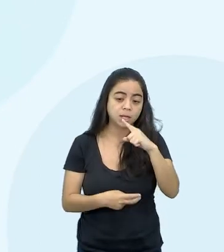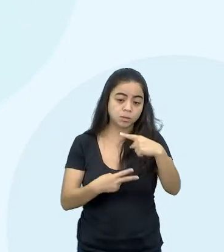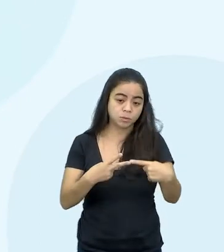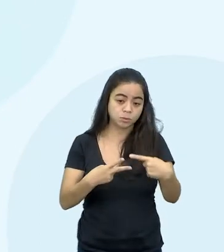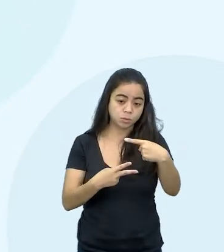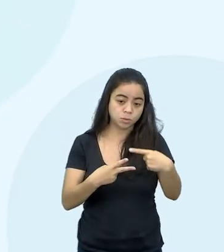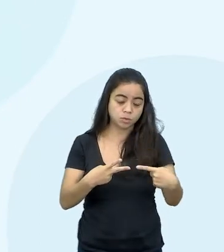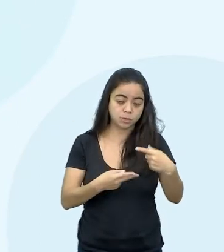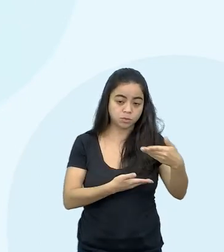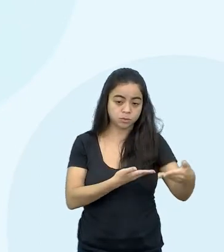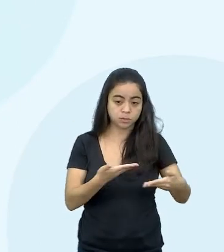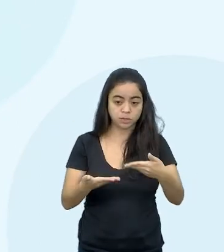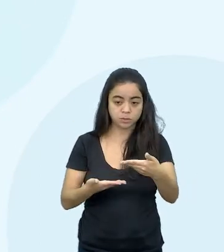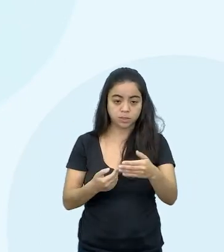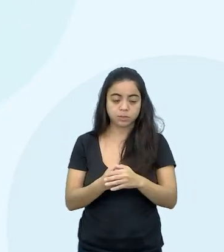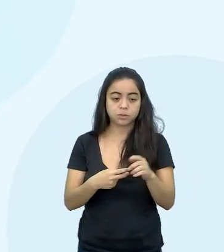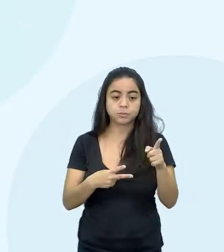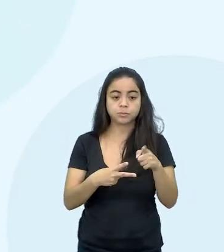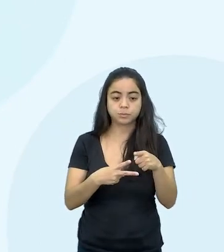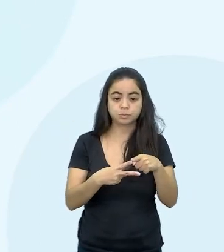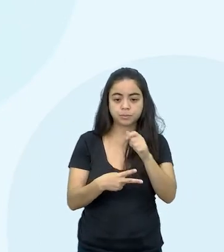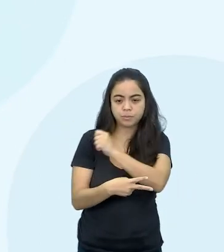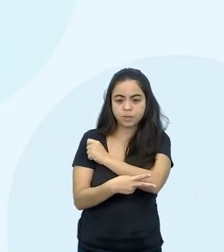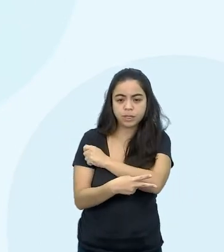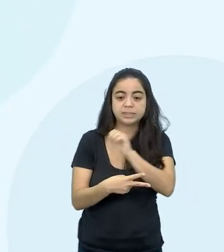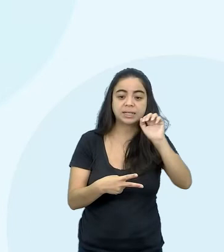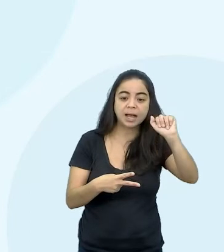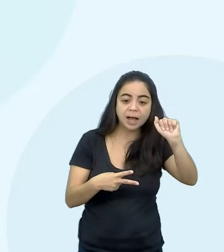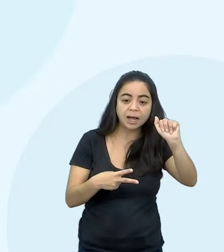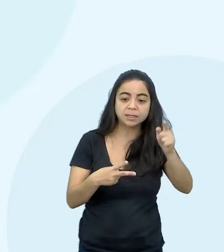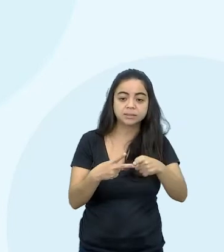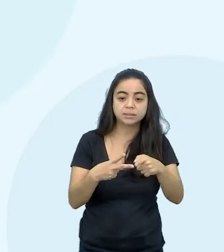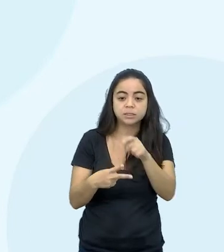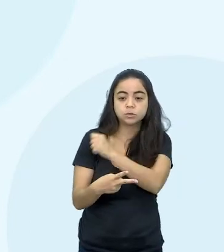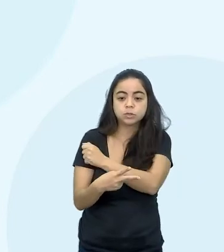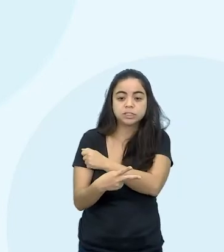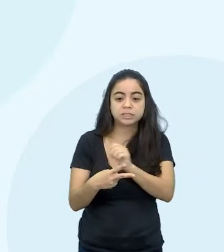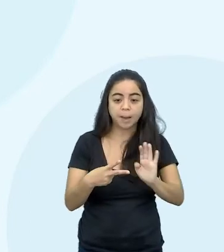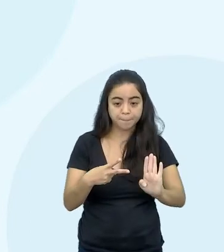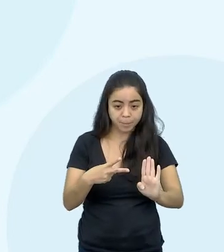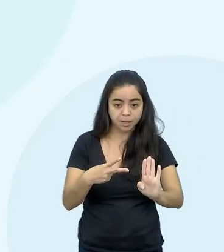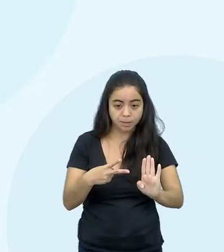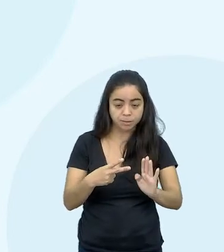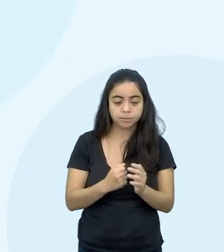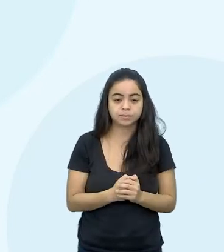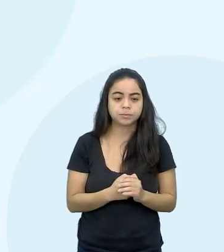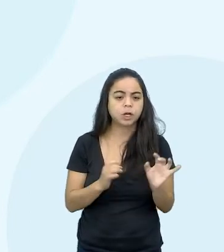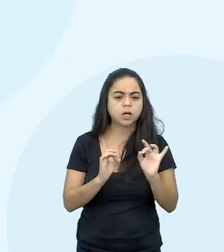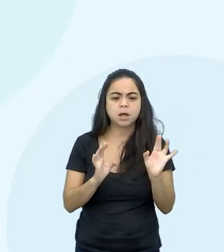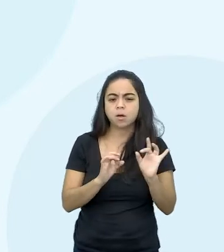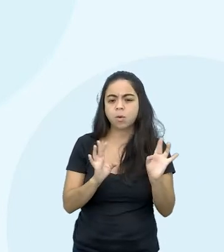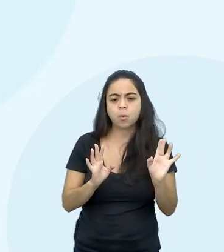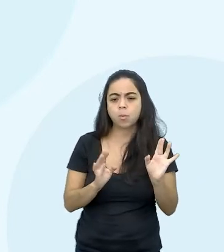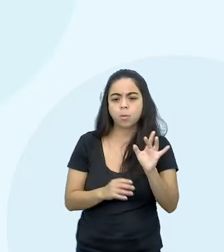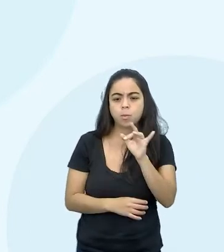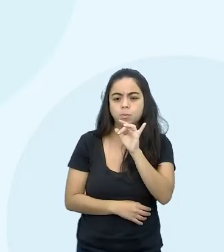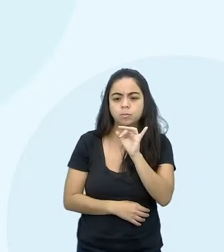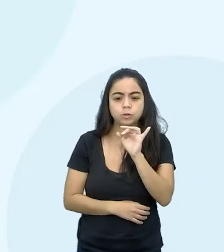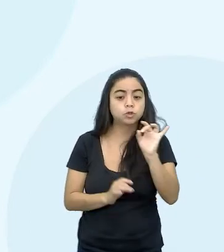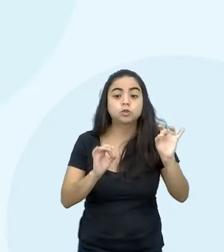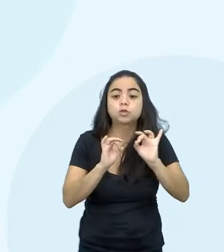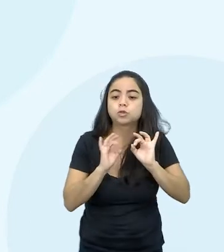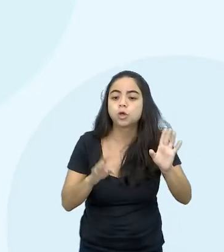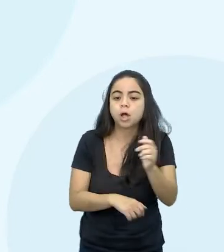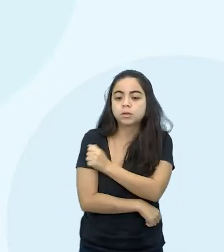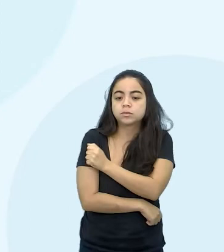fatores relacionados. Estudantes A e estudantes B, né? Eu não estou falando, só os